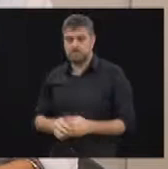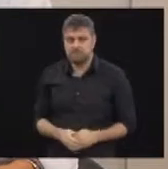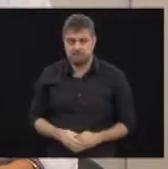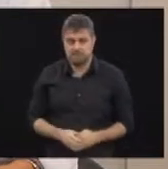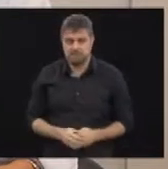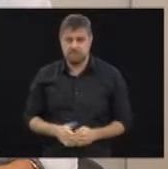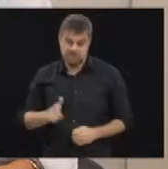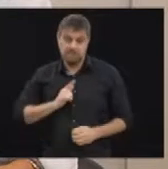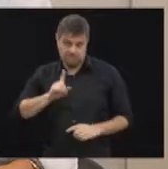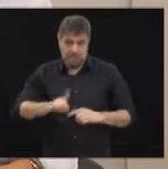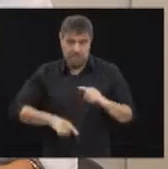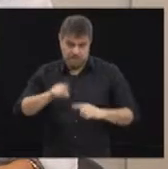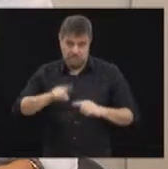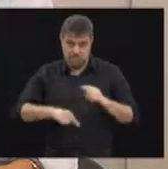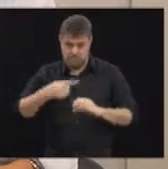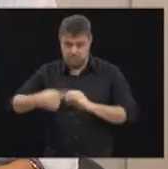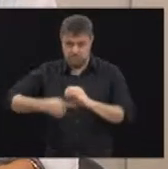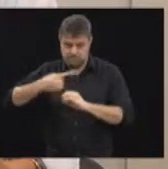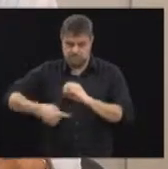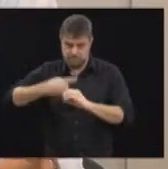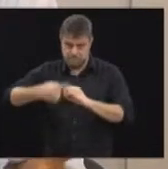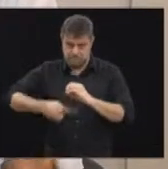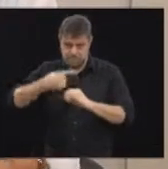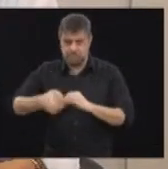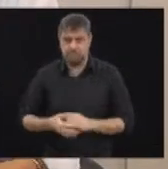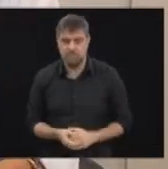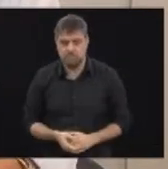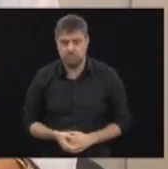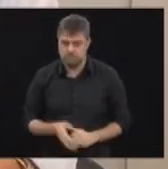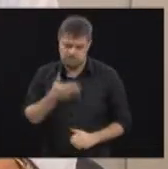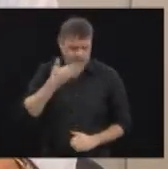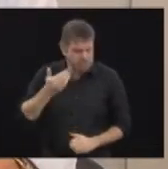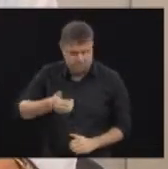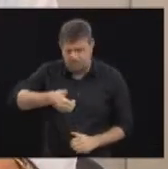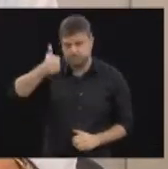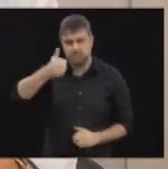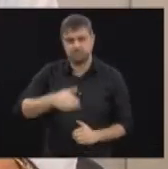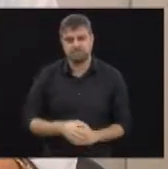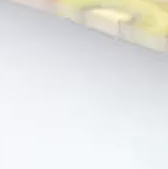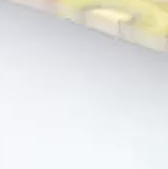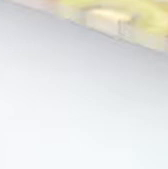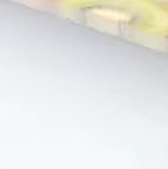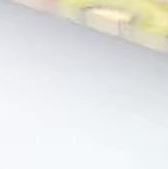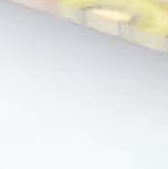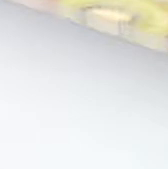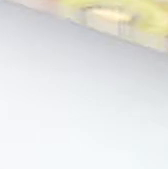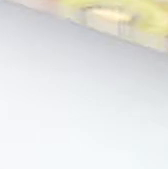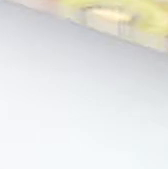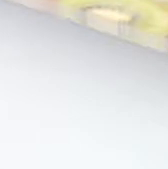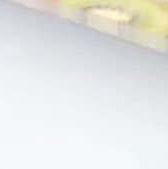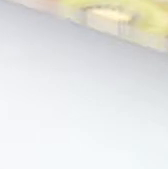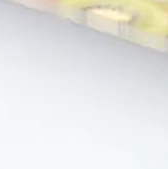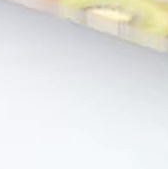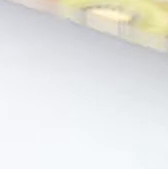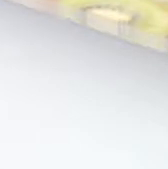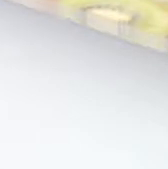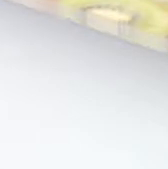utiliza esse traçador, né, esse material para tratar.